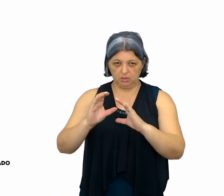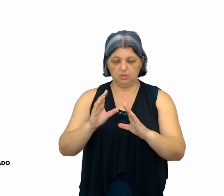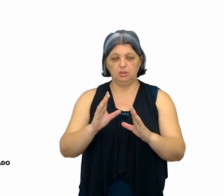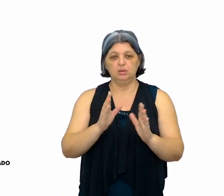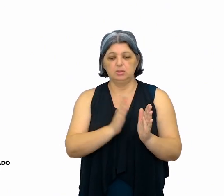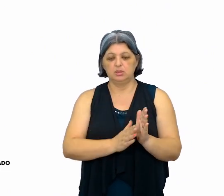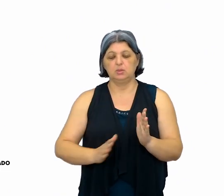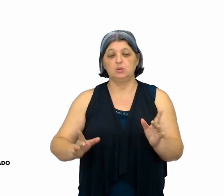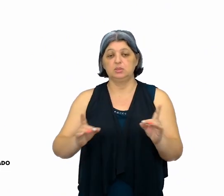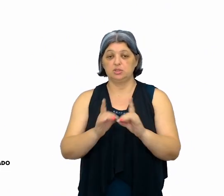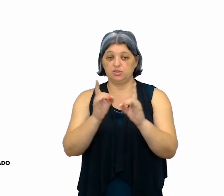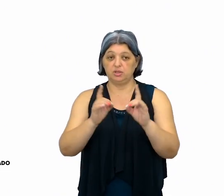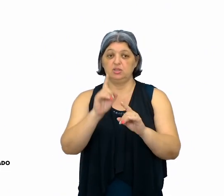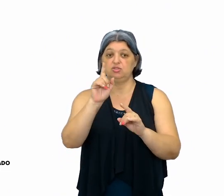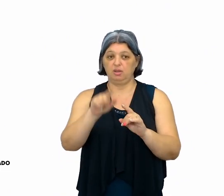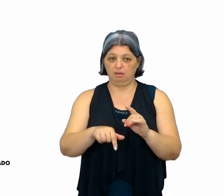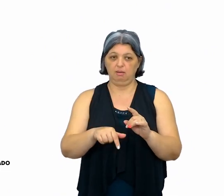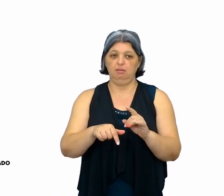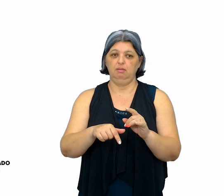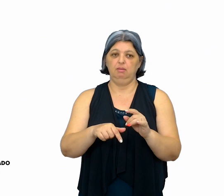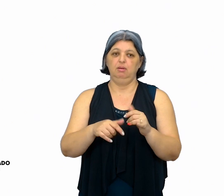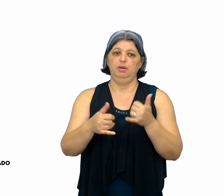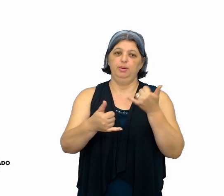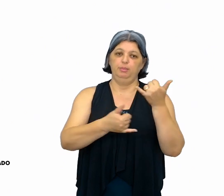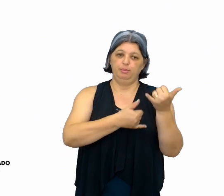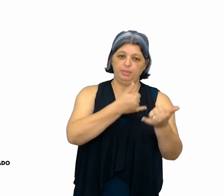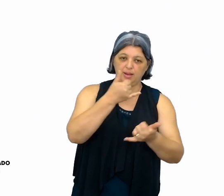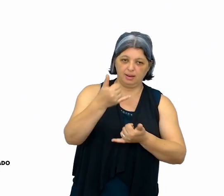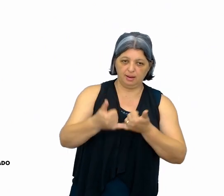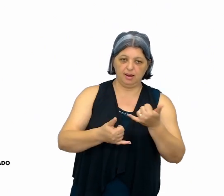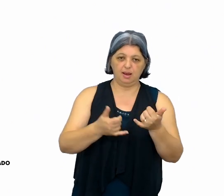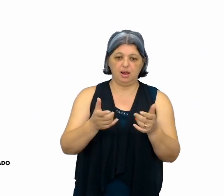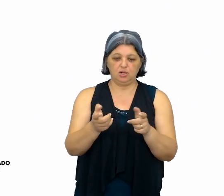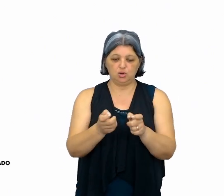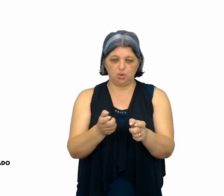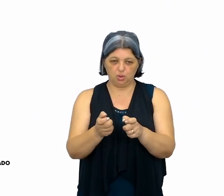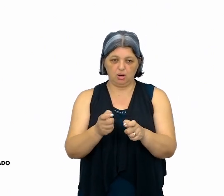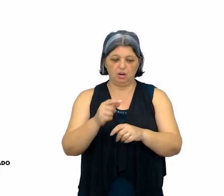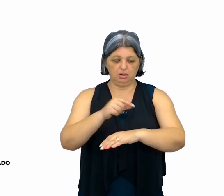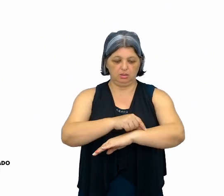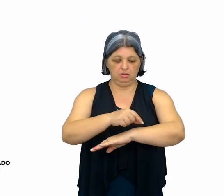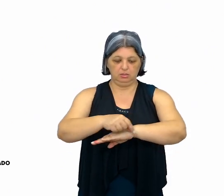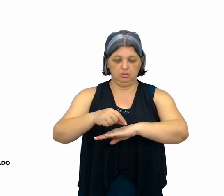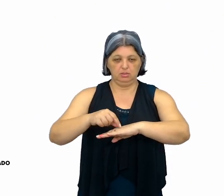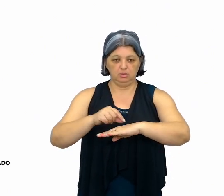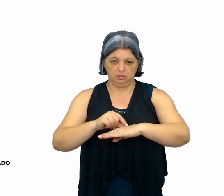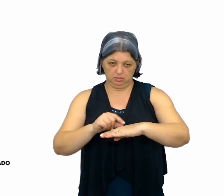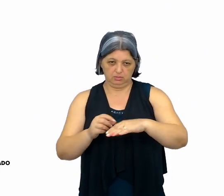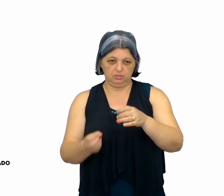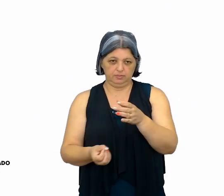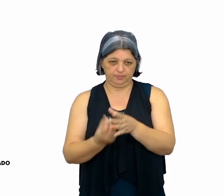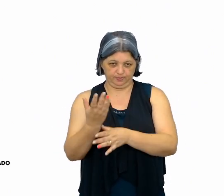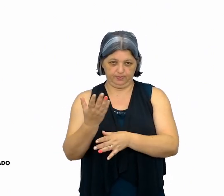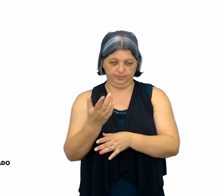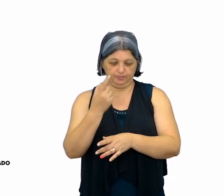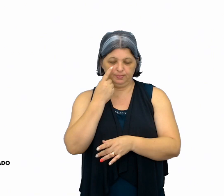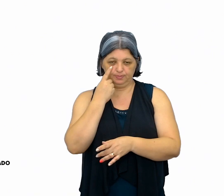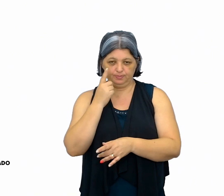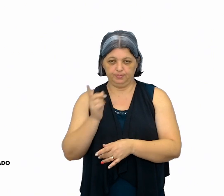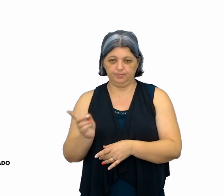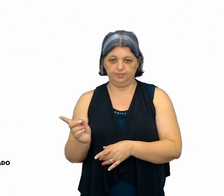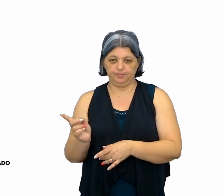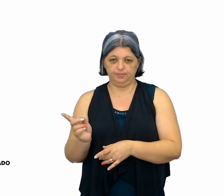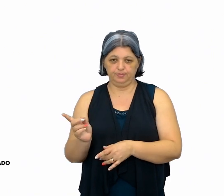didática é jogar, brincar com os colegas com o jogo produzido. Veja que está na telinha, né?